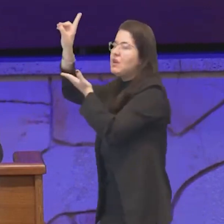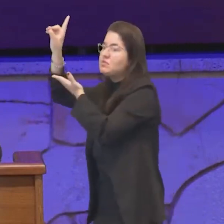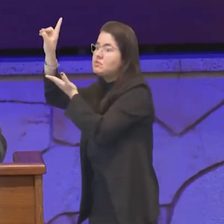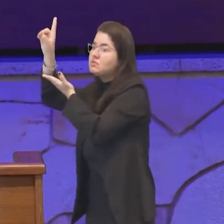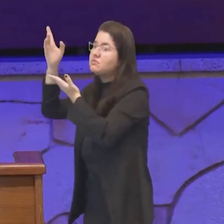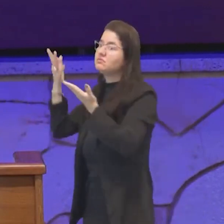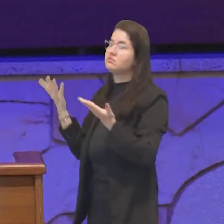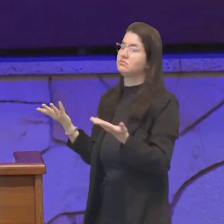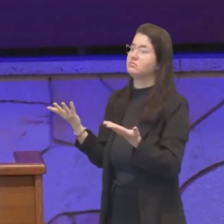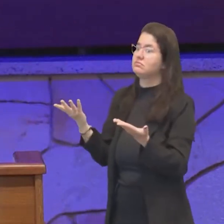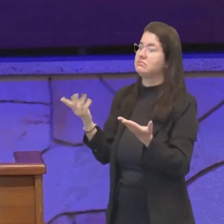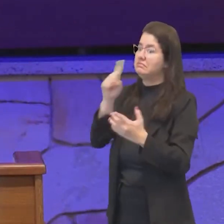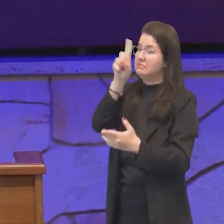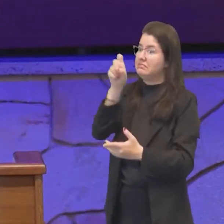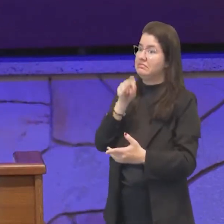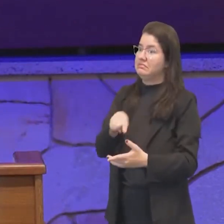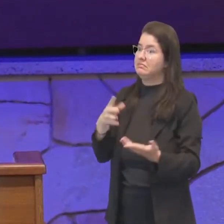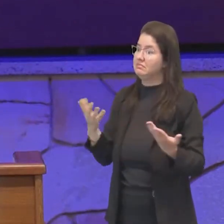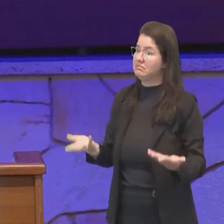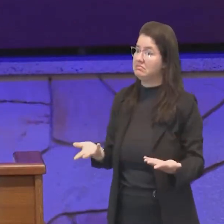Oferecerei milhares?